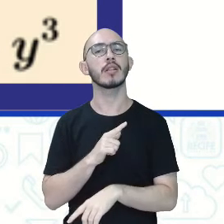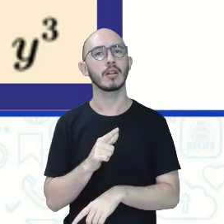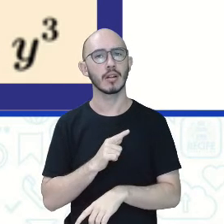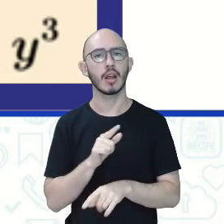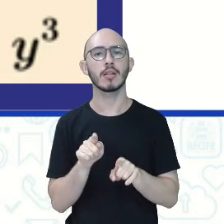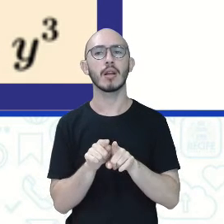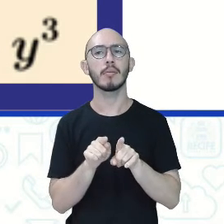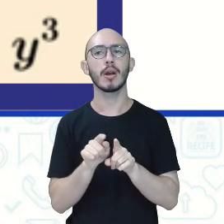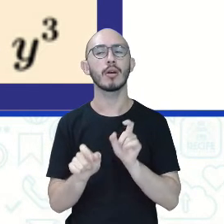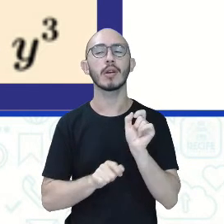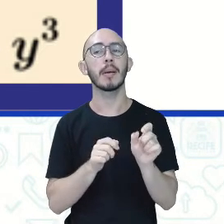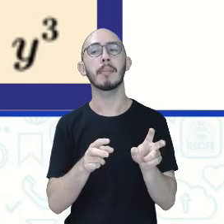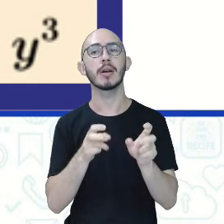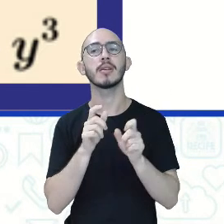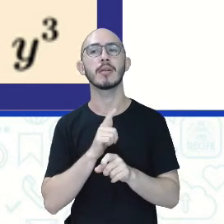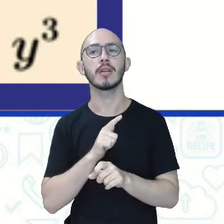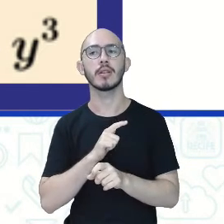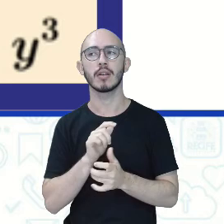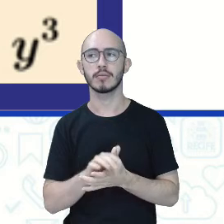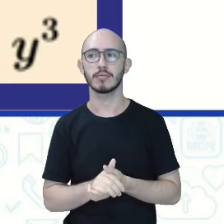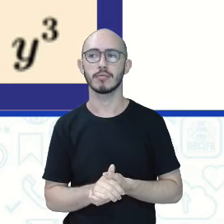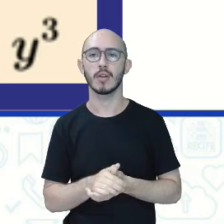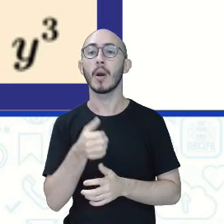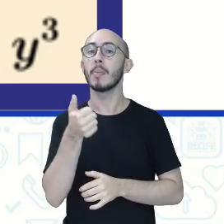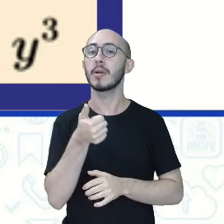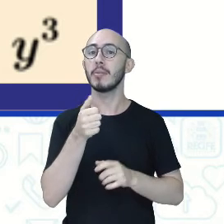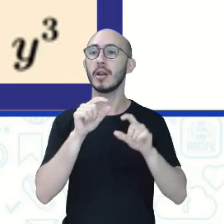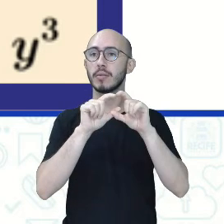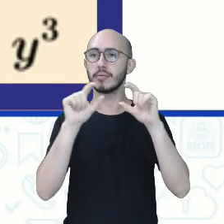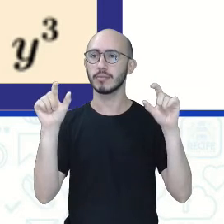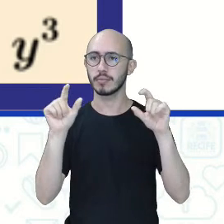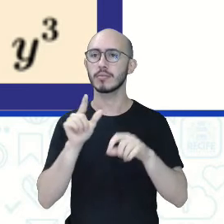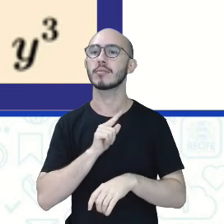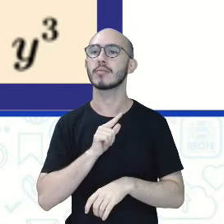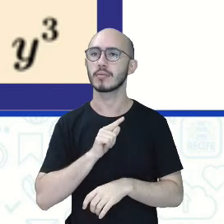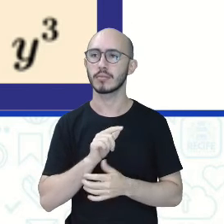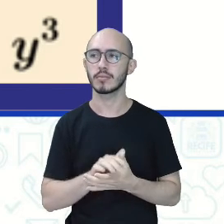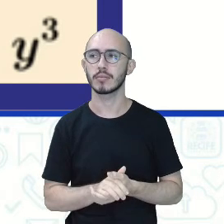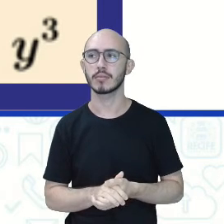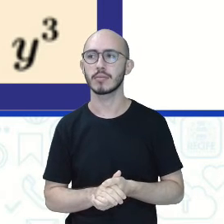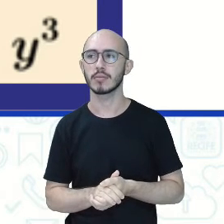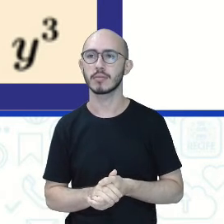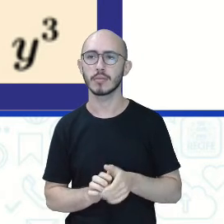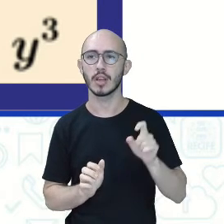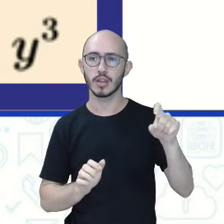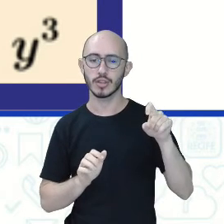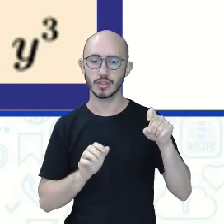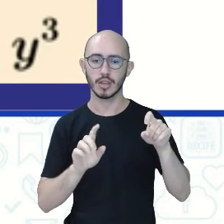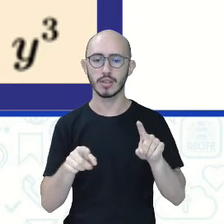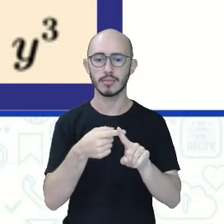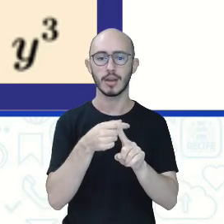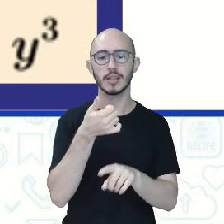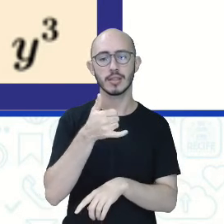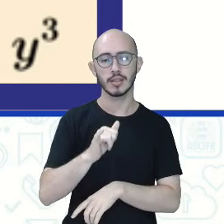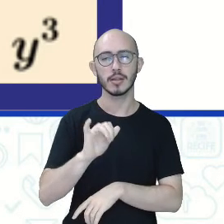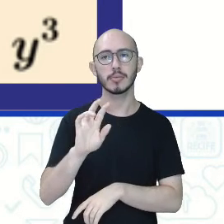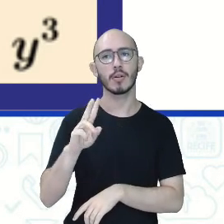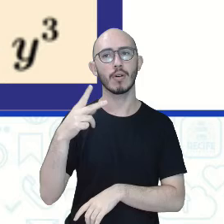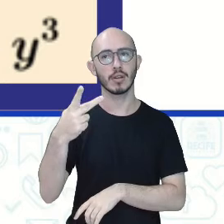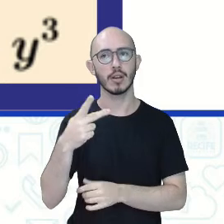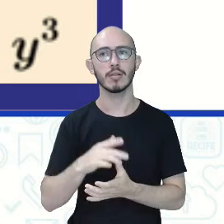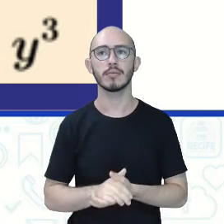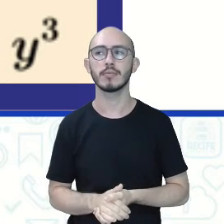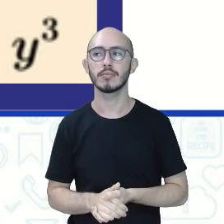pode notar aí que a gente tem o primeiro produto notável que a gente falou, que é x mais y elevado ao